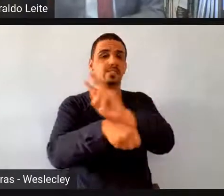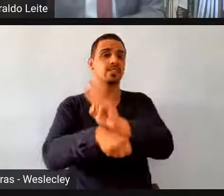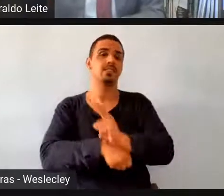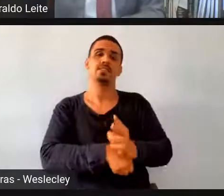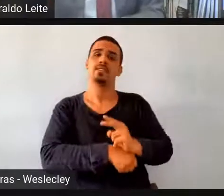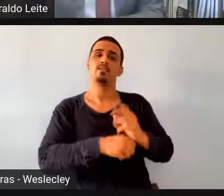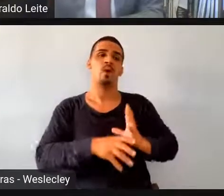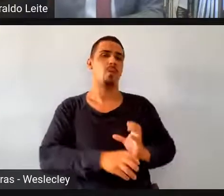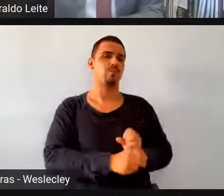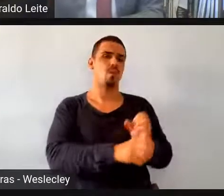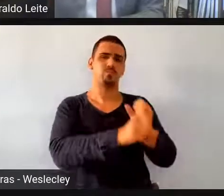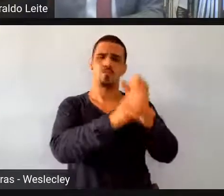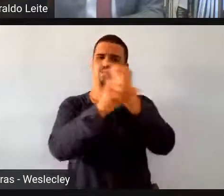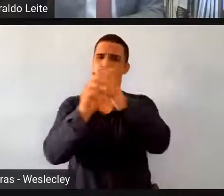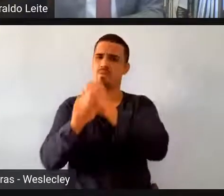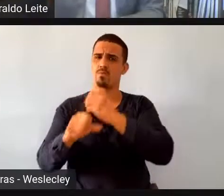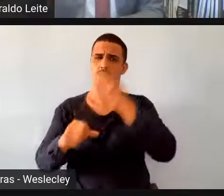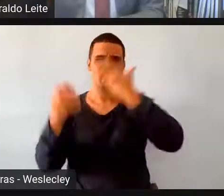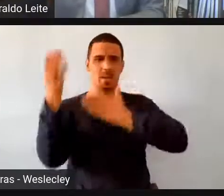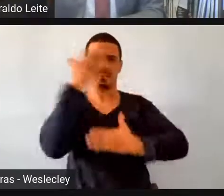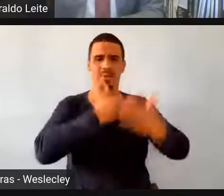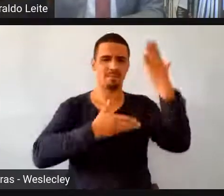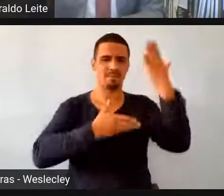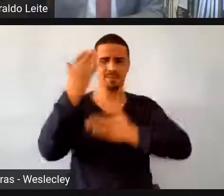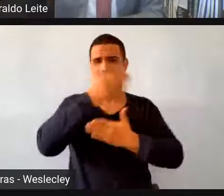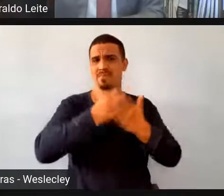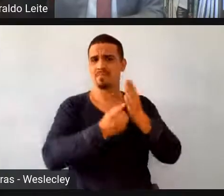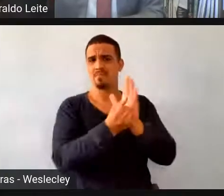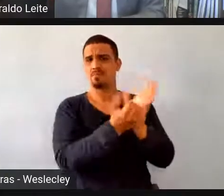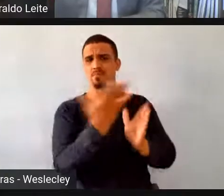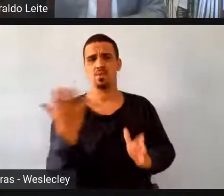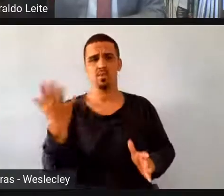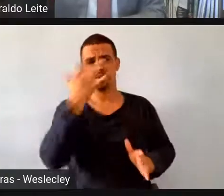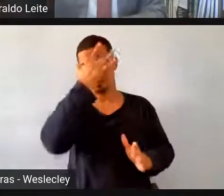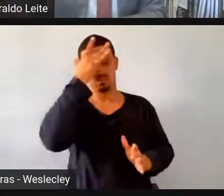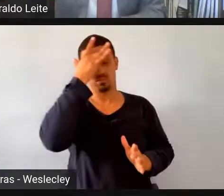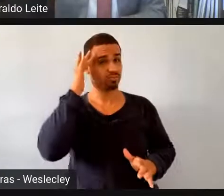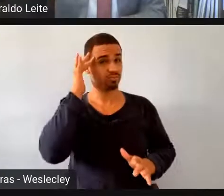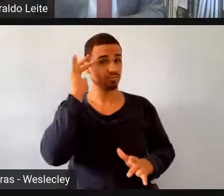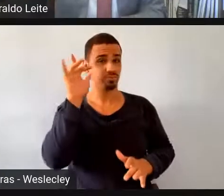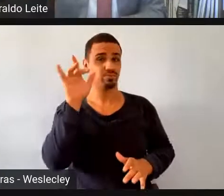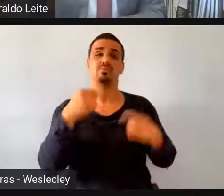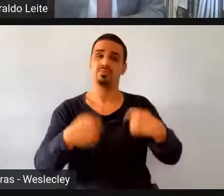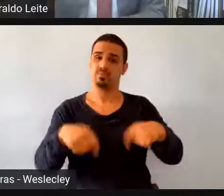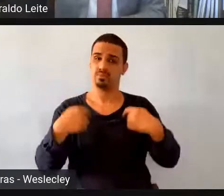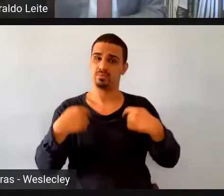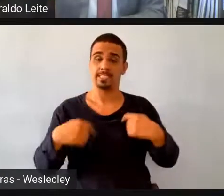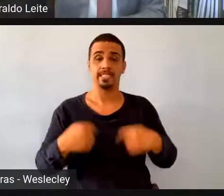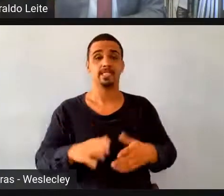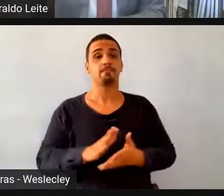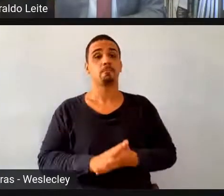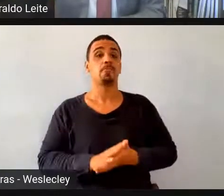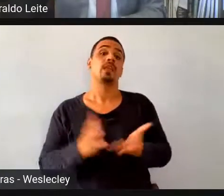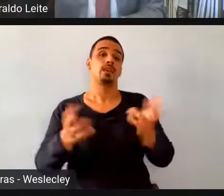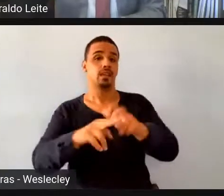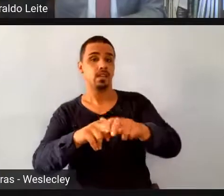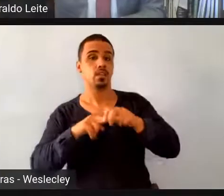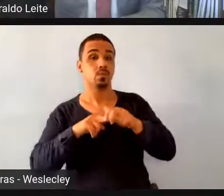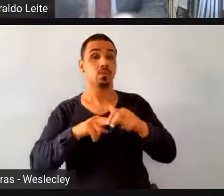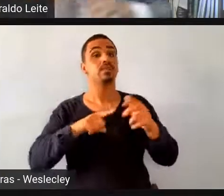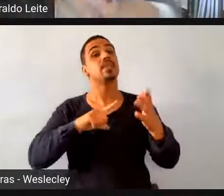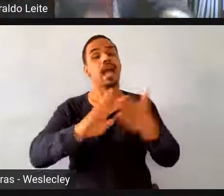prestações de contas. Então, tem muitas coisas que poderiam trazer a coisa para um certo limite mais razoável,